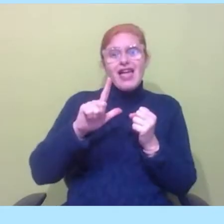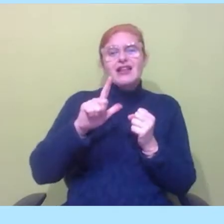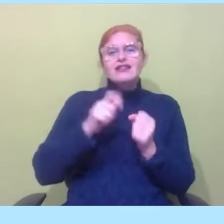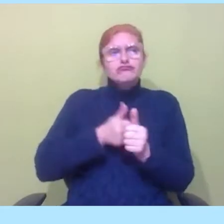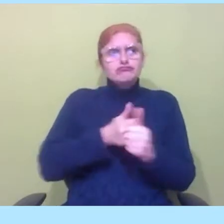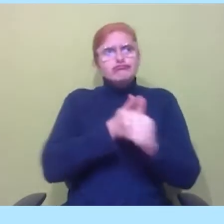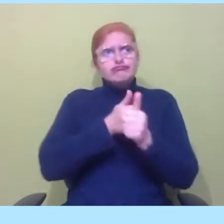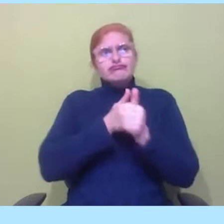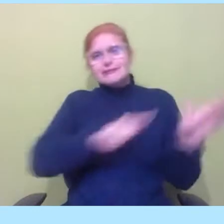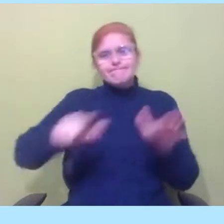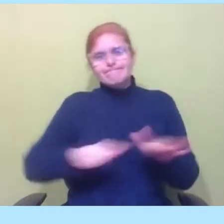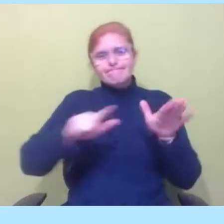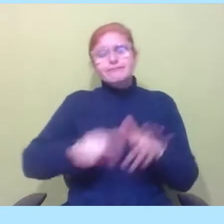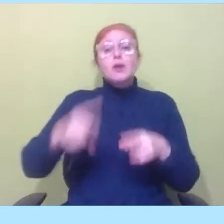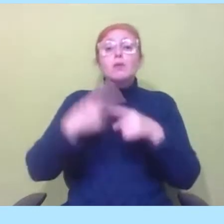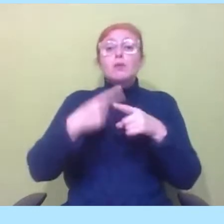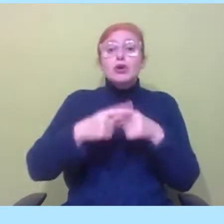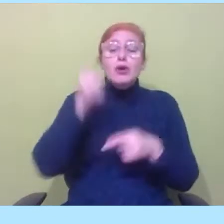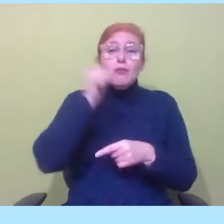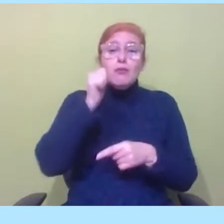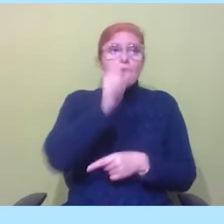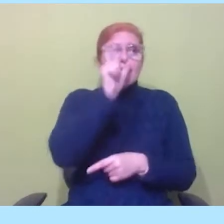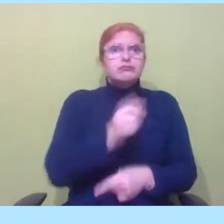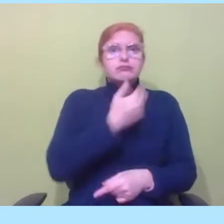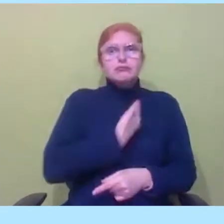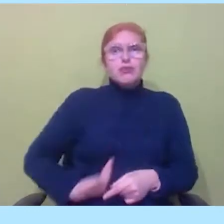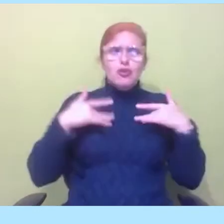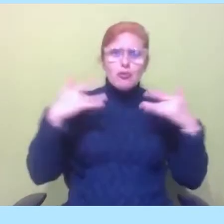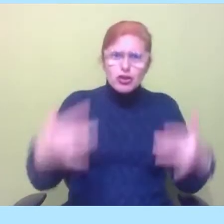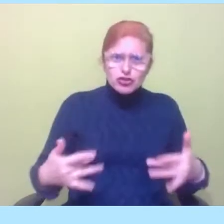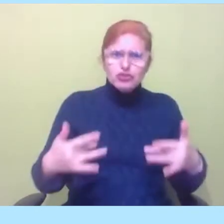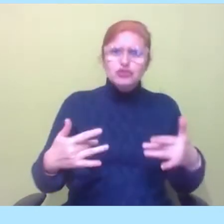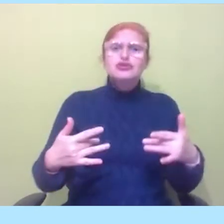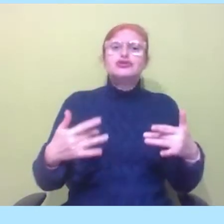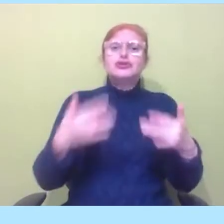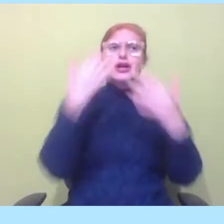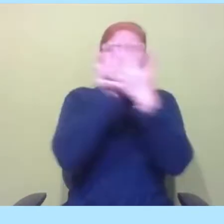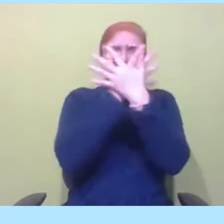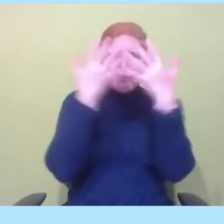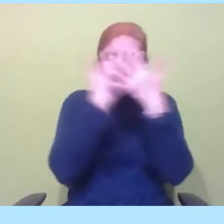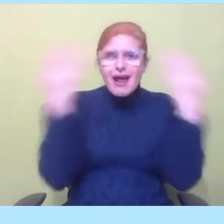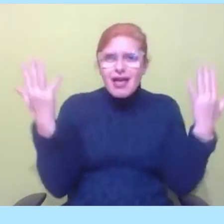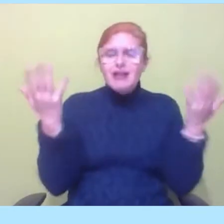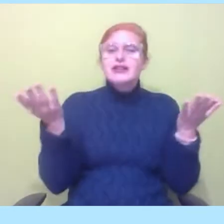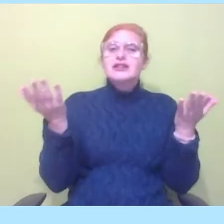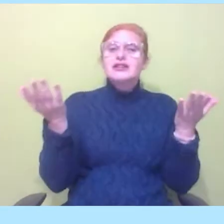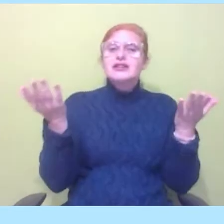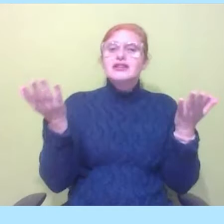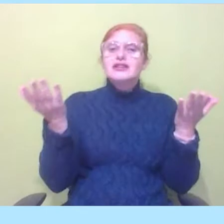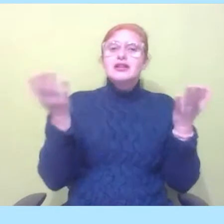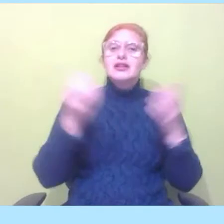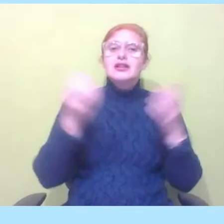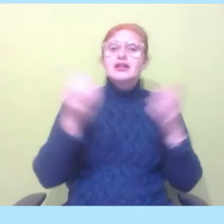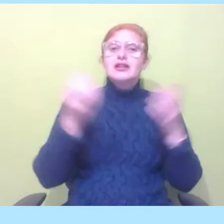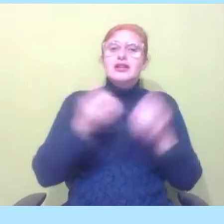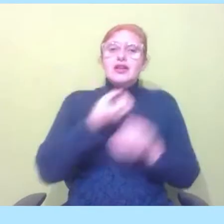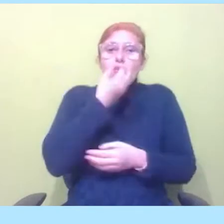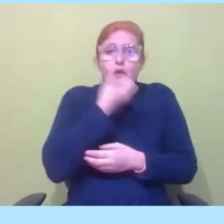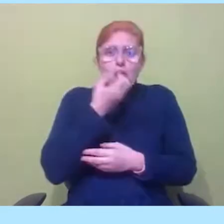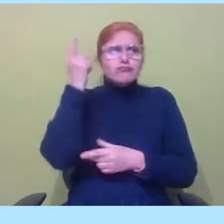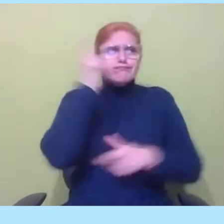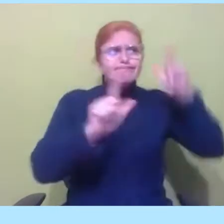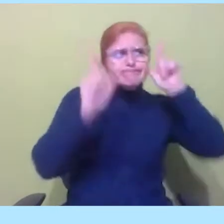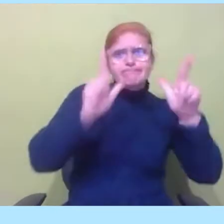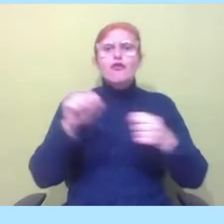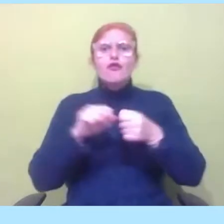agenda pública, comprometida com a transparência, então contando as suas conquistas, fazendo